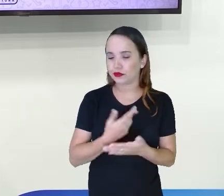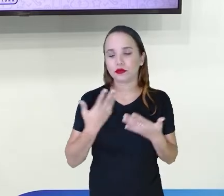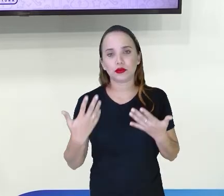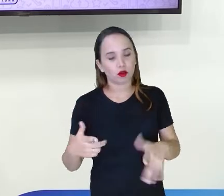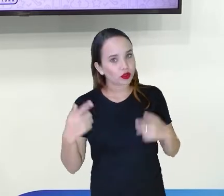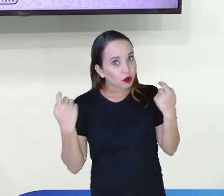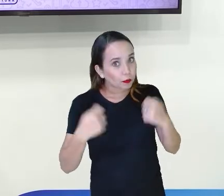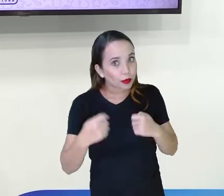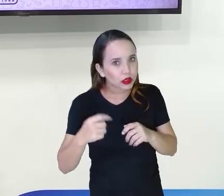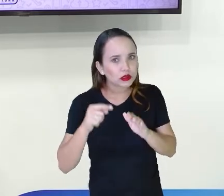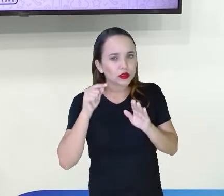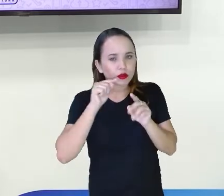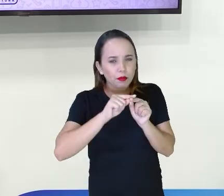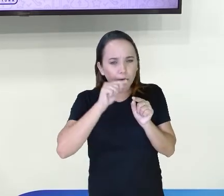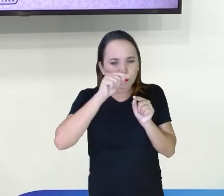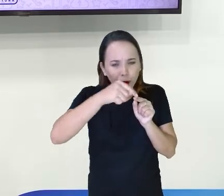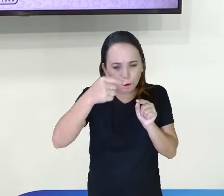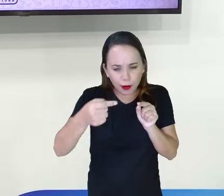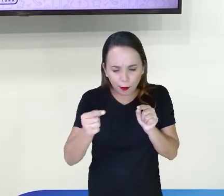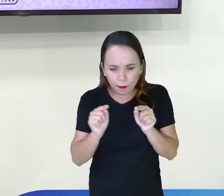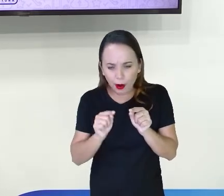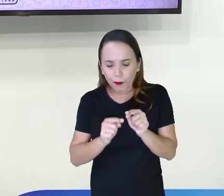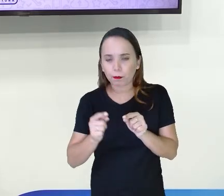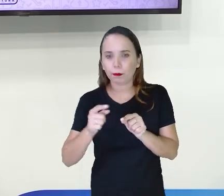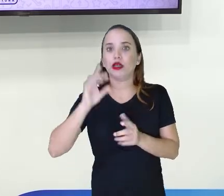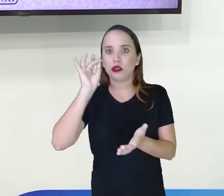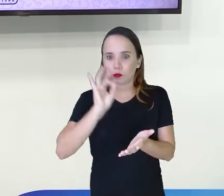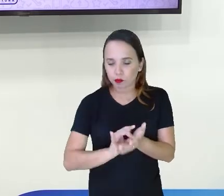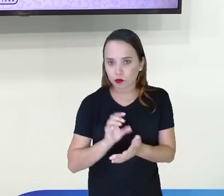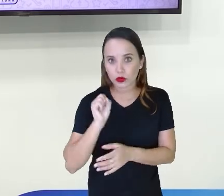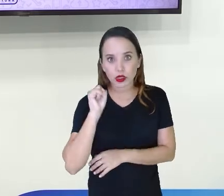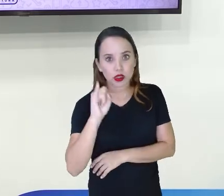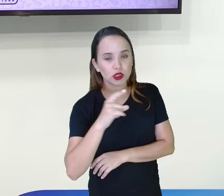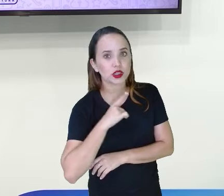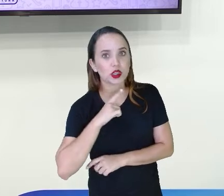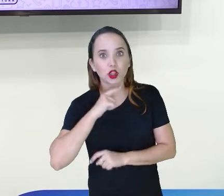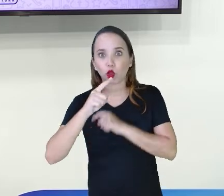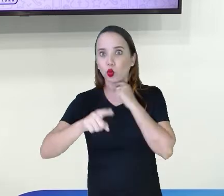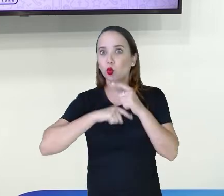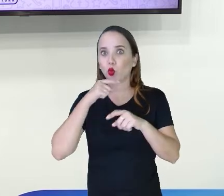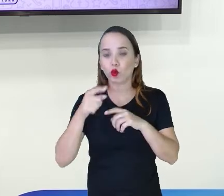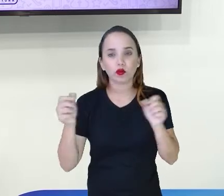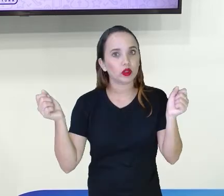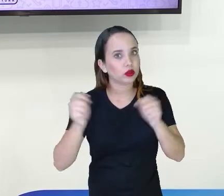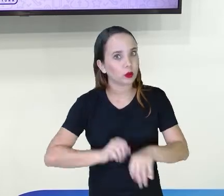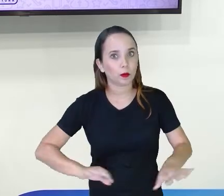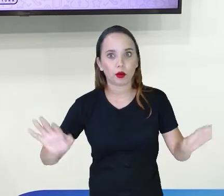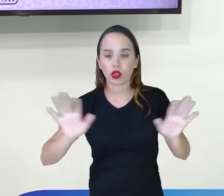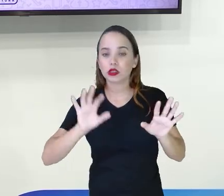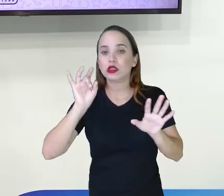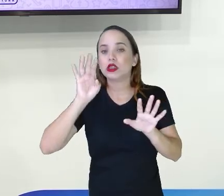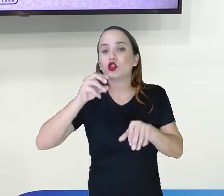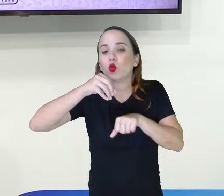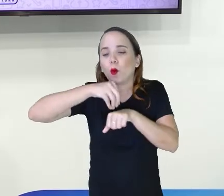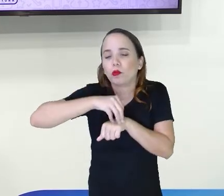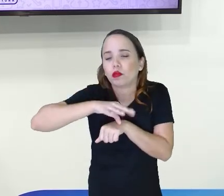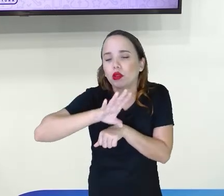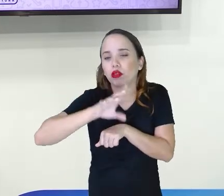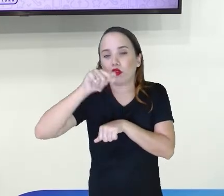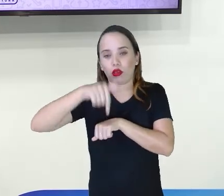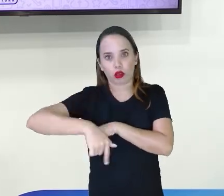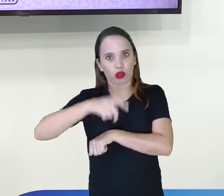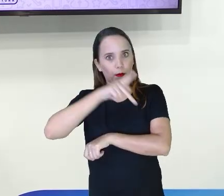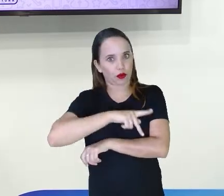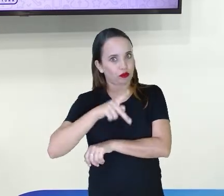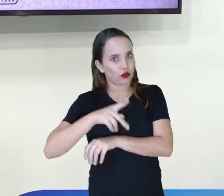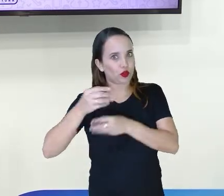ir contando devagarzinho as arestas. Ficou com dúvida? Não precisa. Isso é só uma dica que a professora dá, que